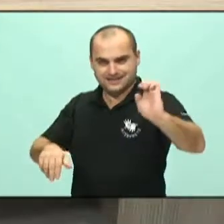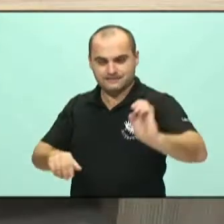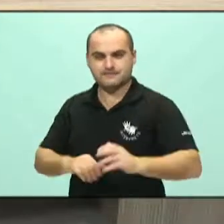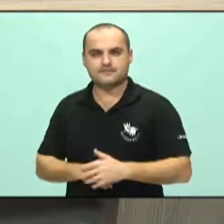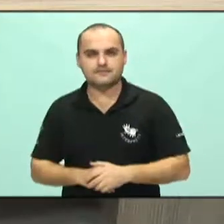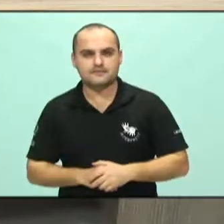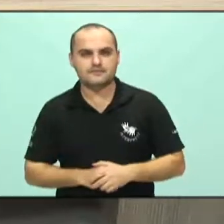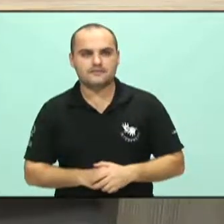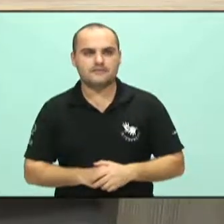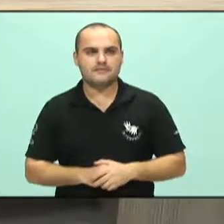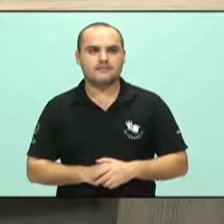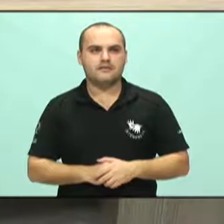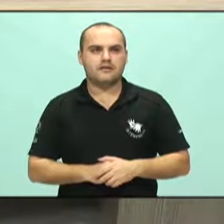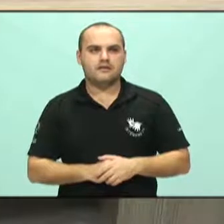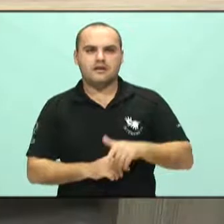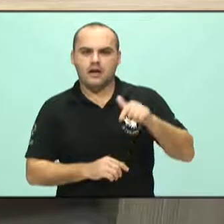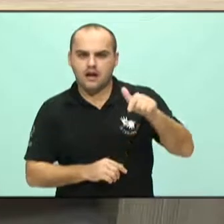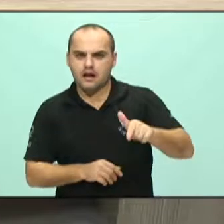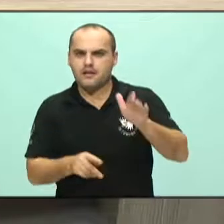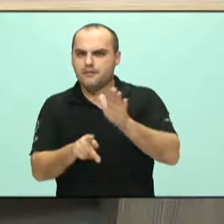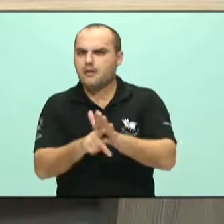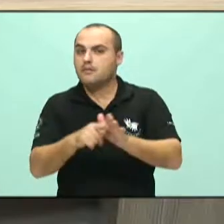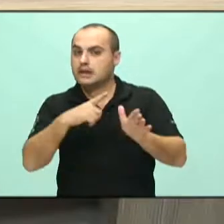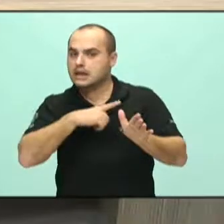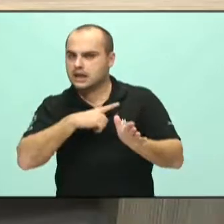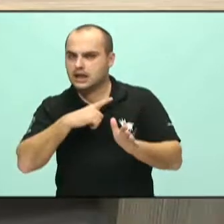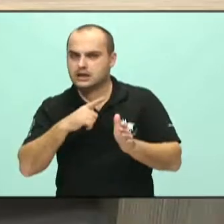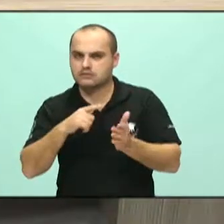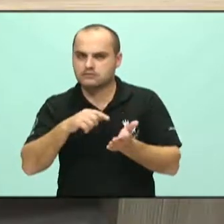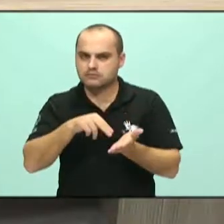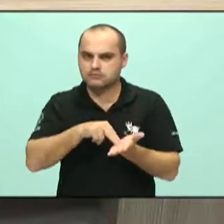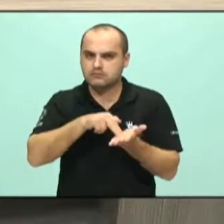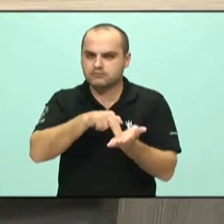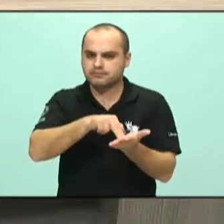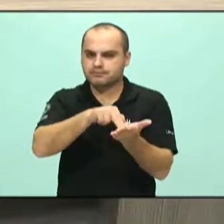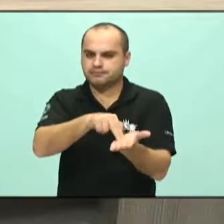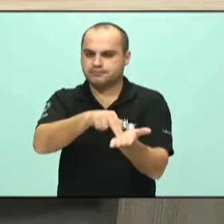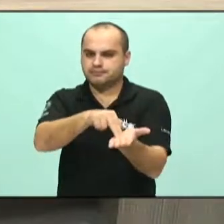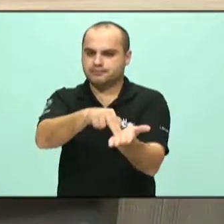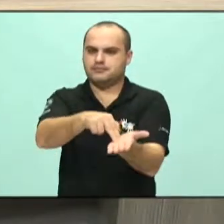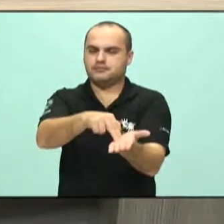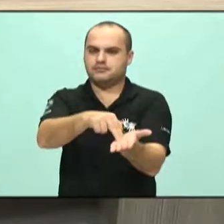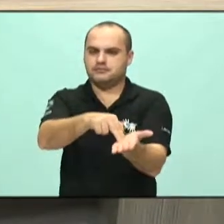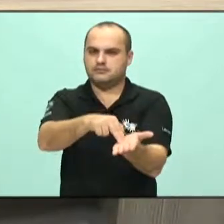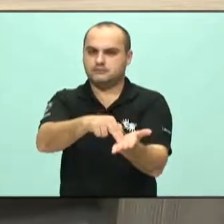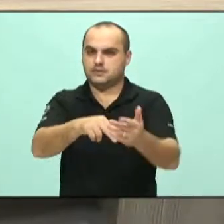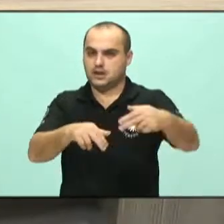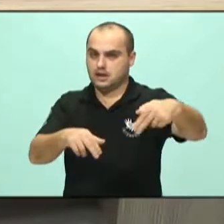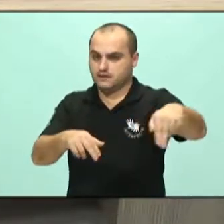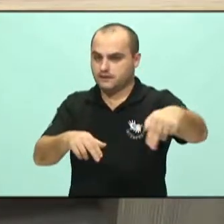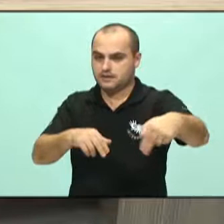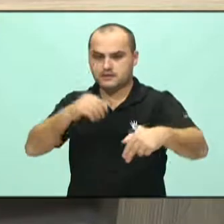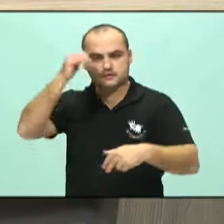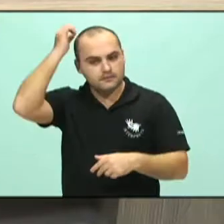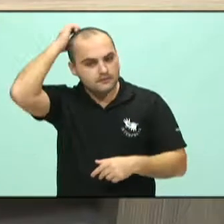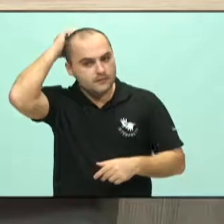a travessia da balsa, né, na Barra do Rio, pelo lado de Navegantes,